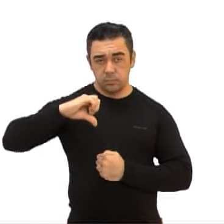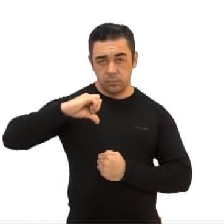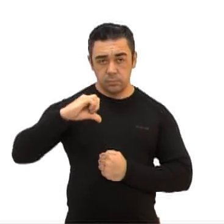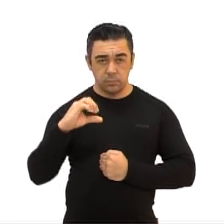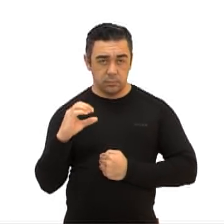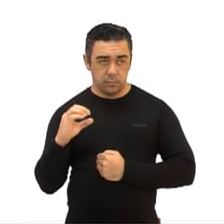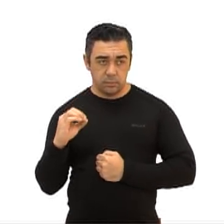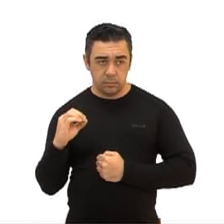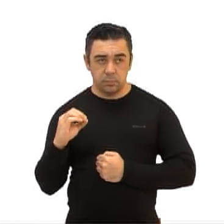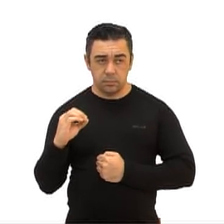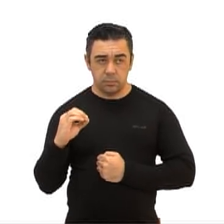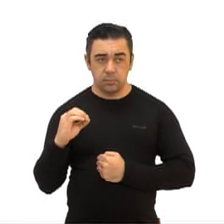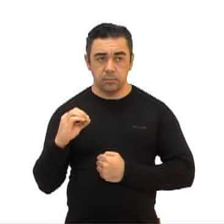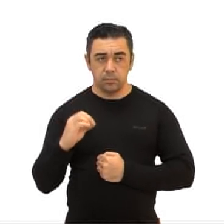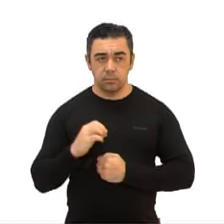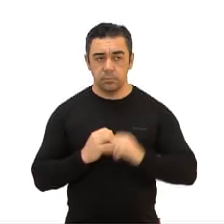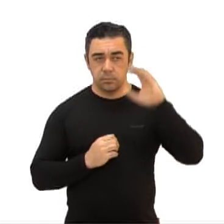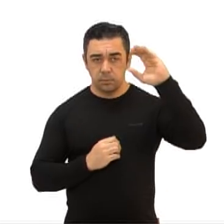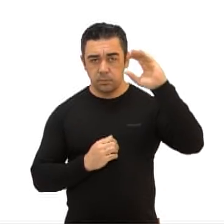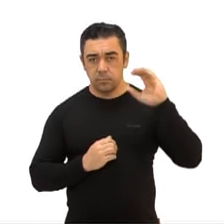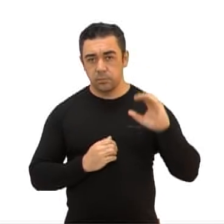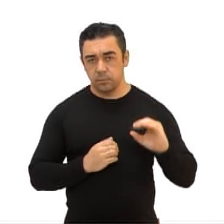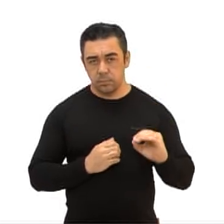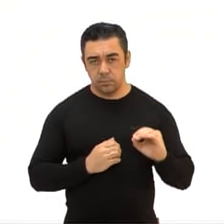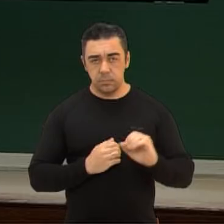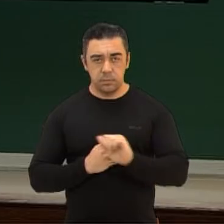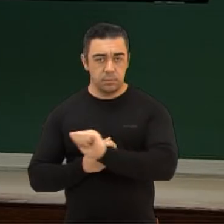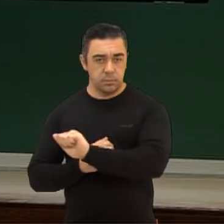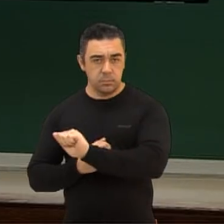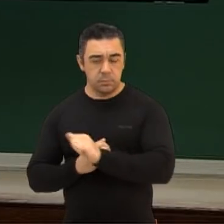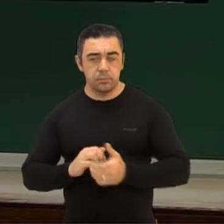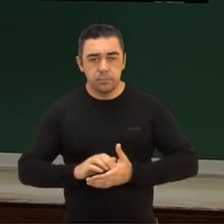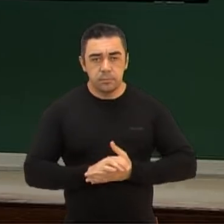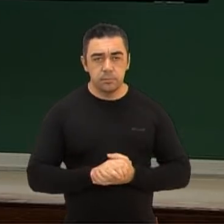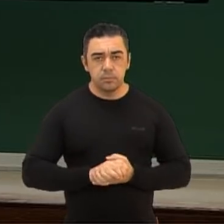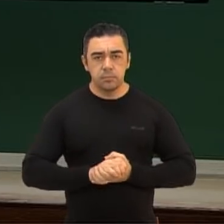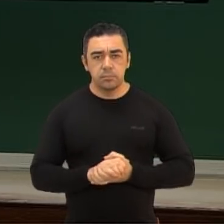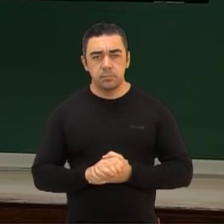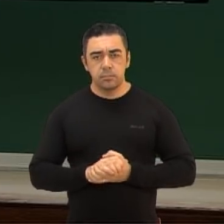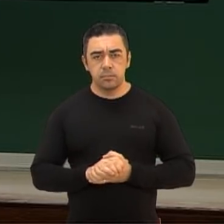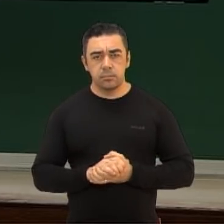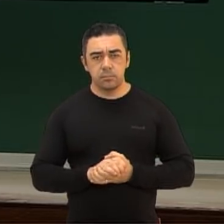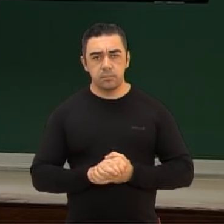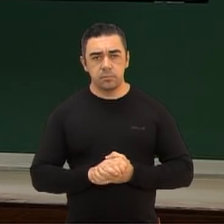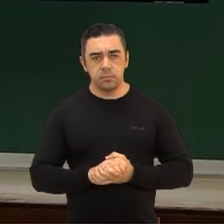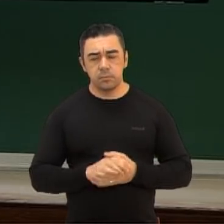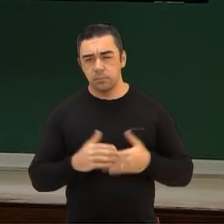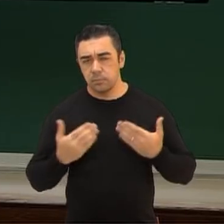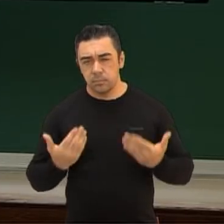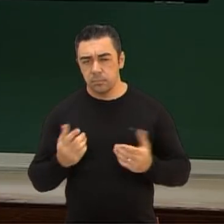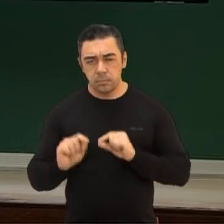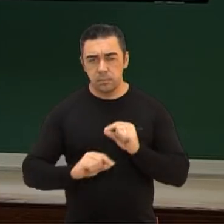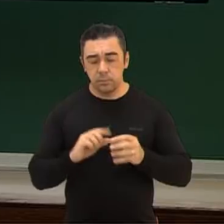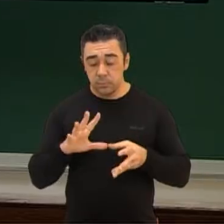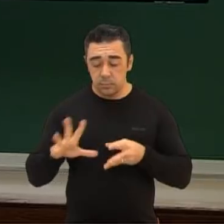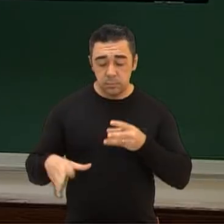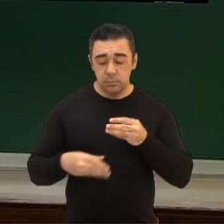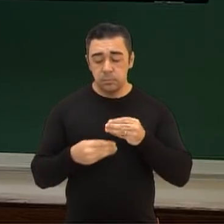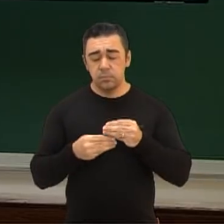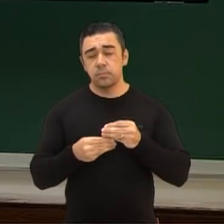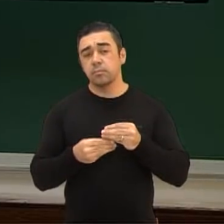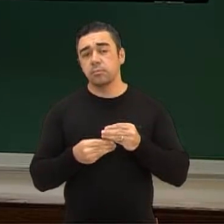esse ângulo maior, né, que é o de 90 graus. Então, ângulos